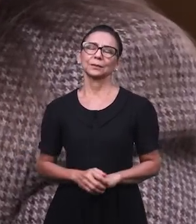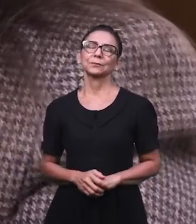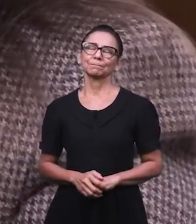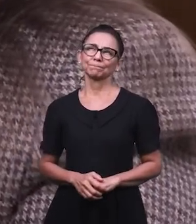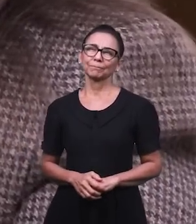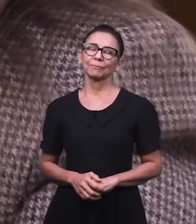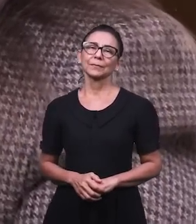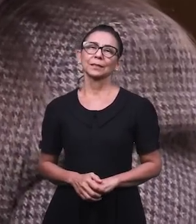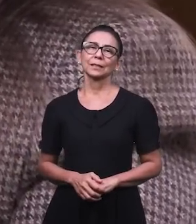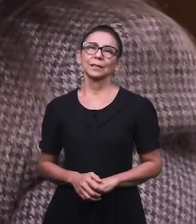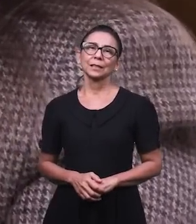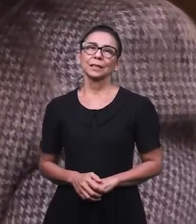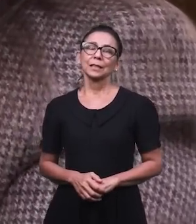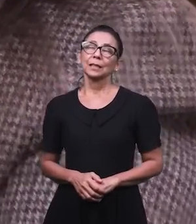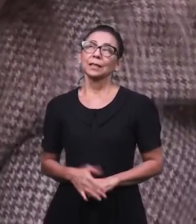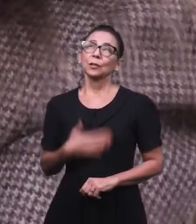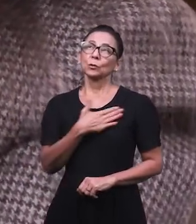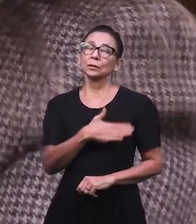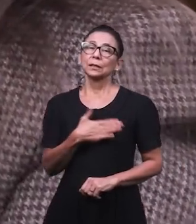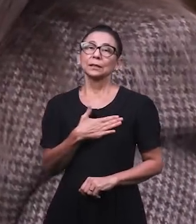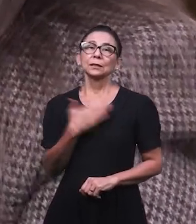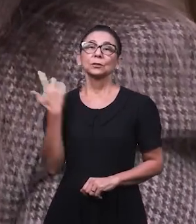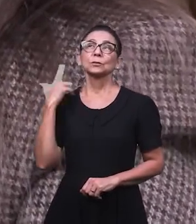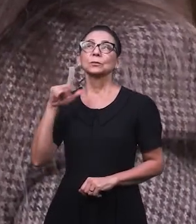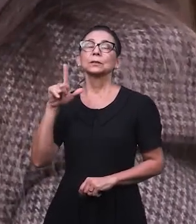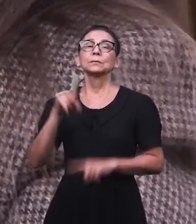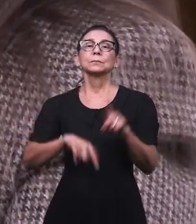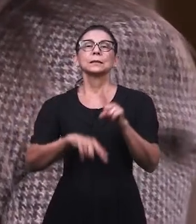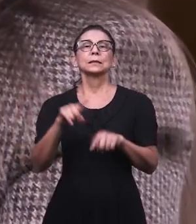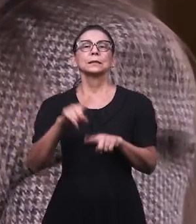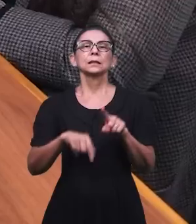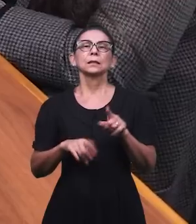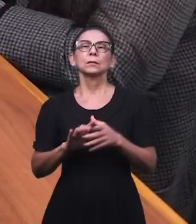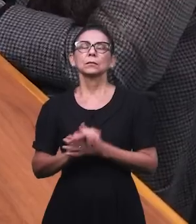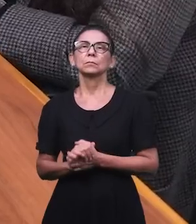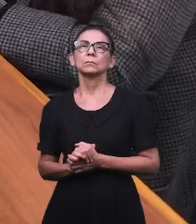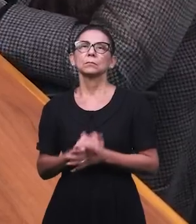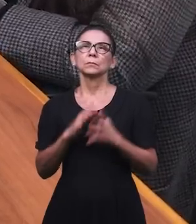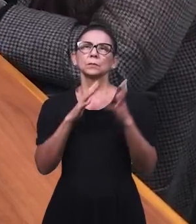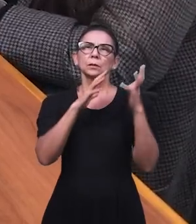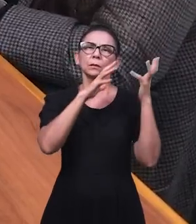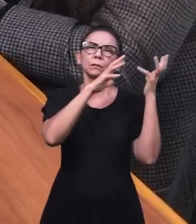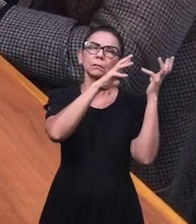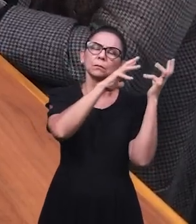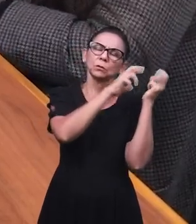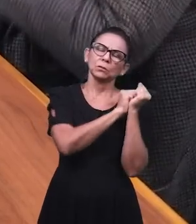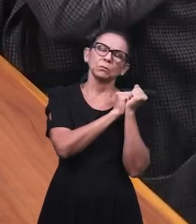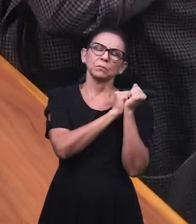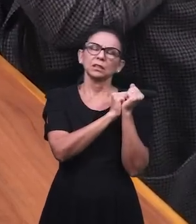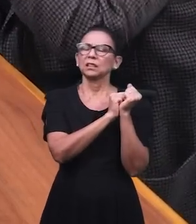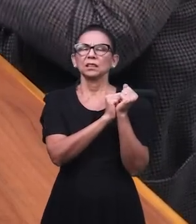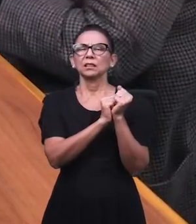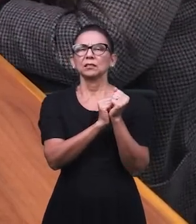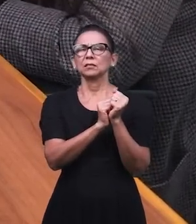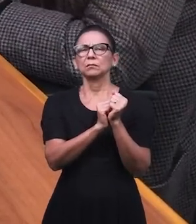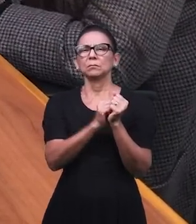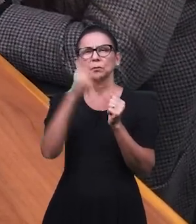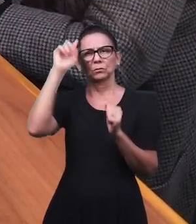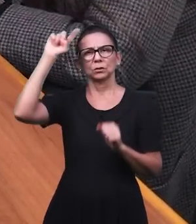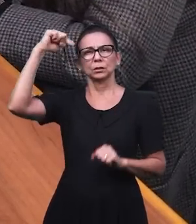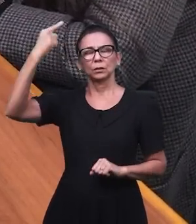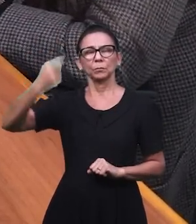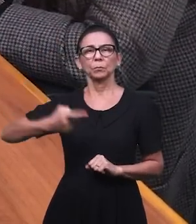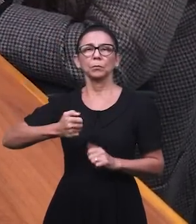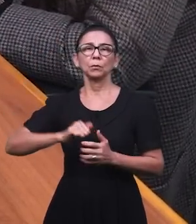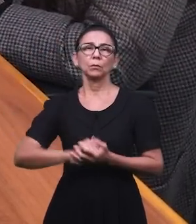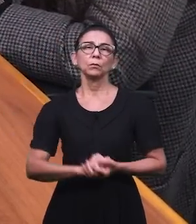queria muito que o Senhor me ajudasse a conseguir um material. Aí eu dormi. Acho que até que eu me esqueci disso e fui pra faculdade.